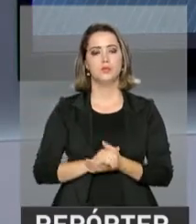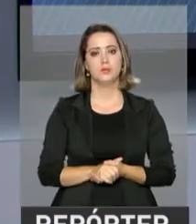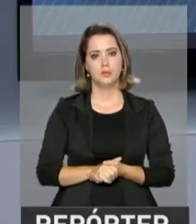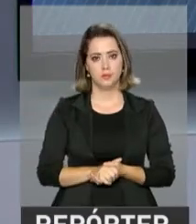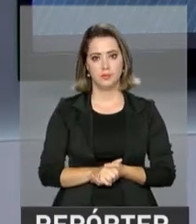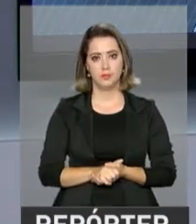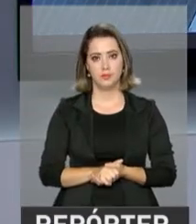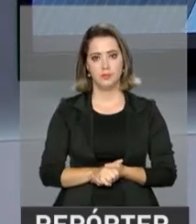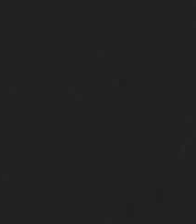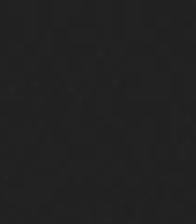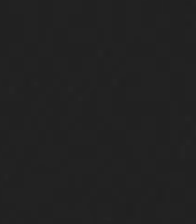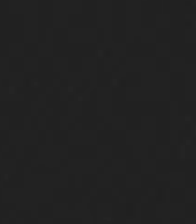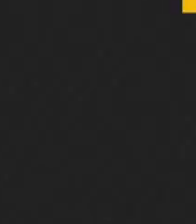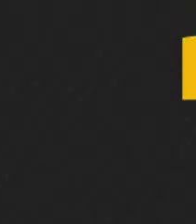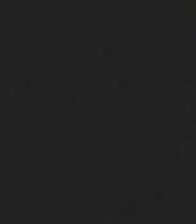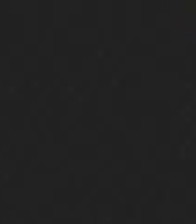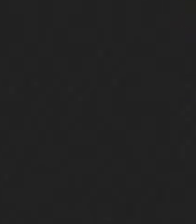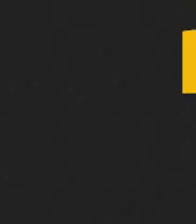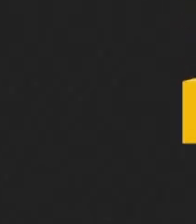federal